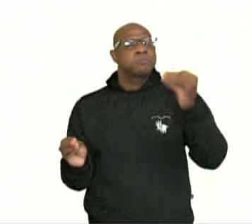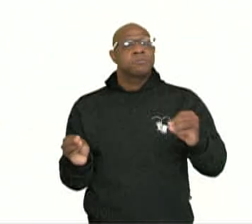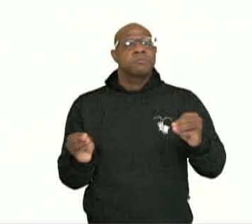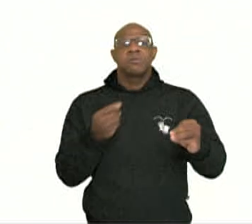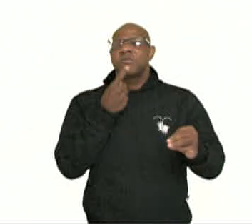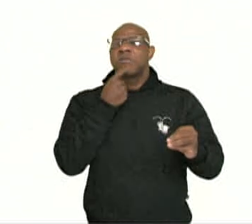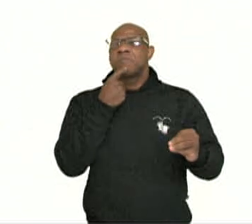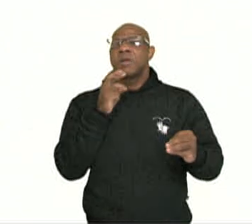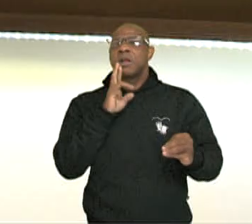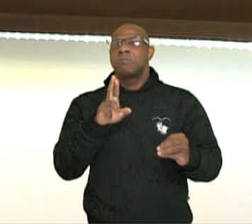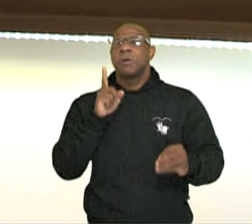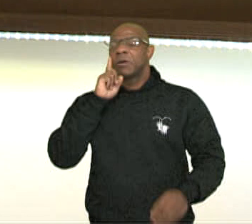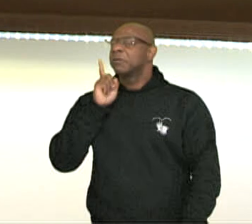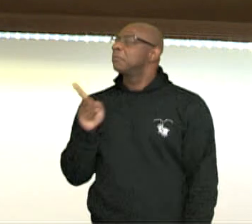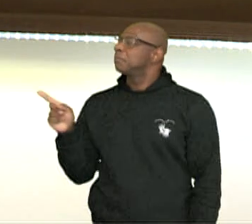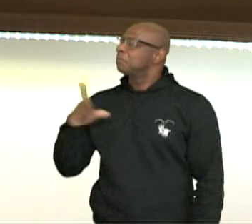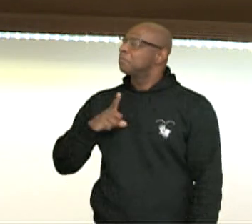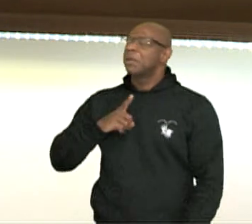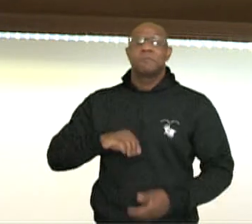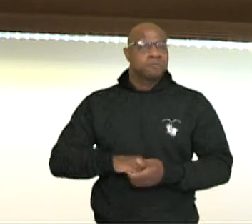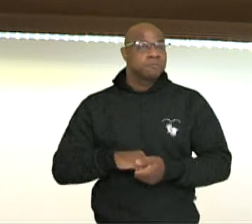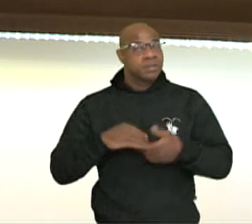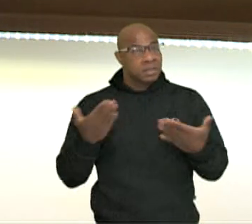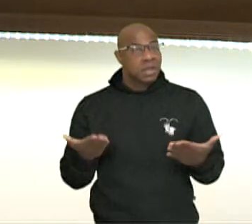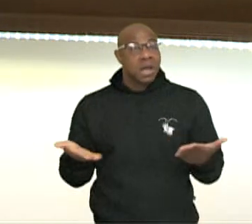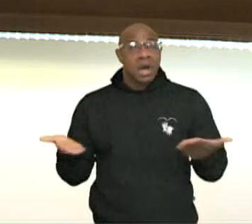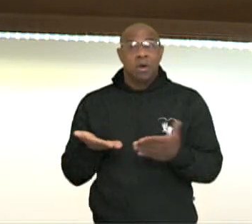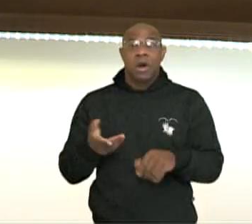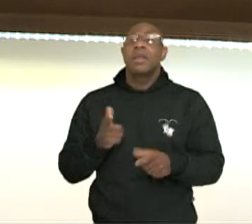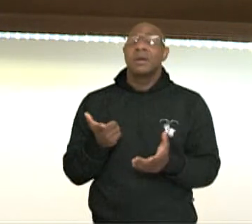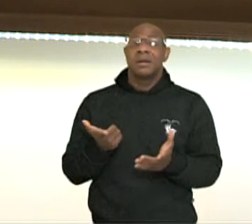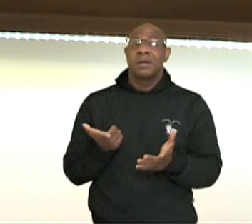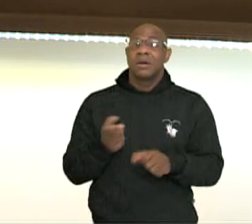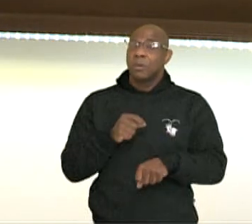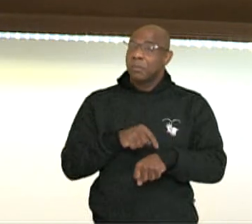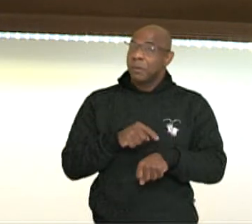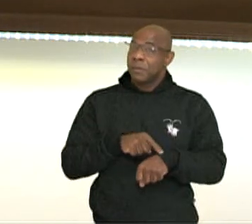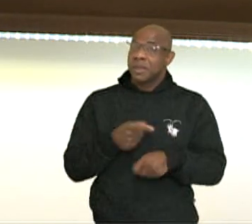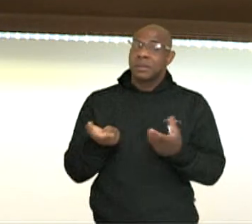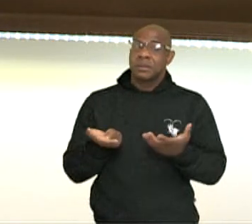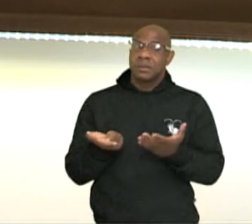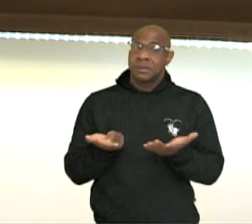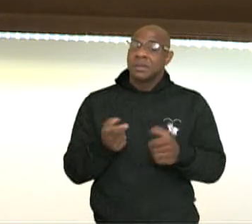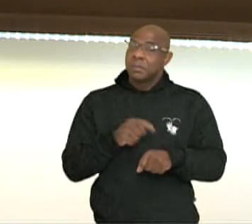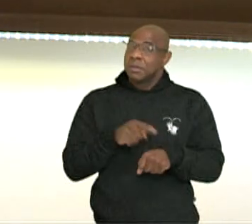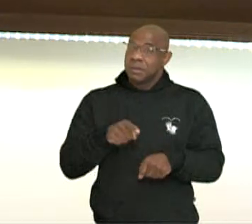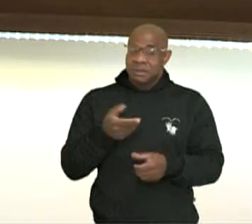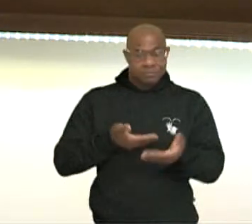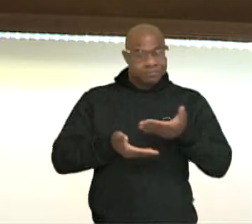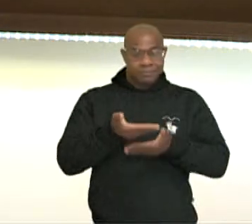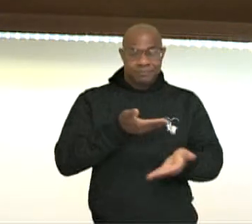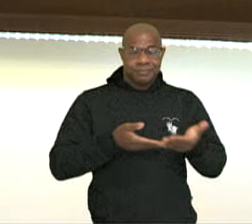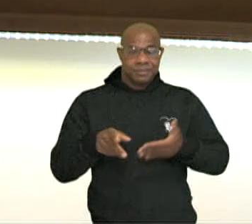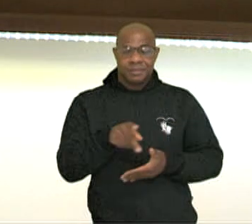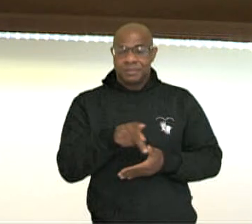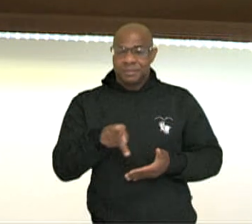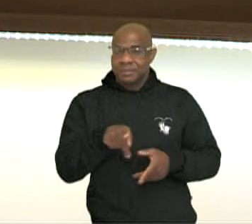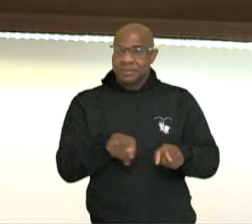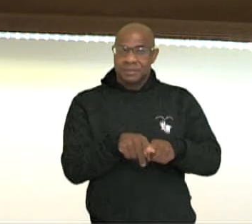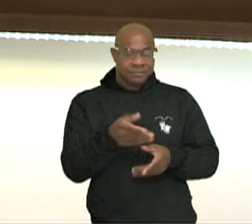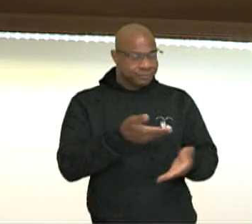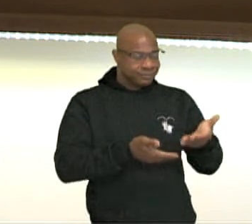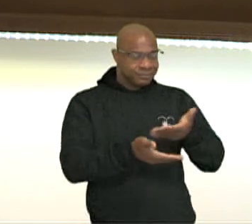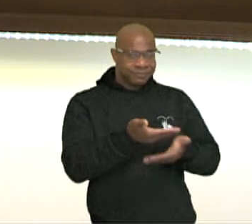a doença ancilostomose. Agora, é aquele momento que você vai socializar, compartilhar com seus colegas e a tua professora, que